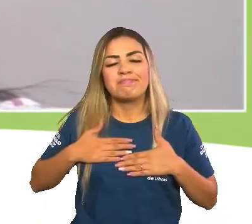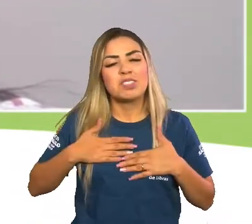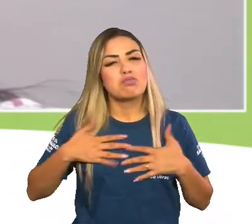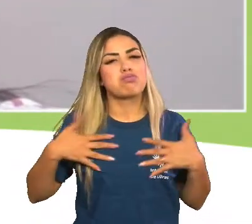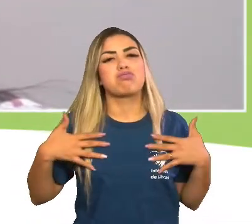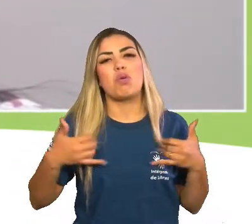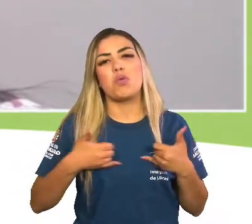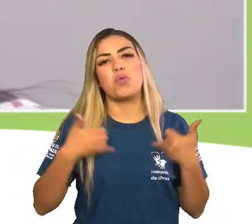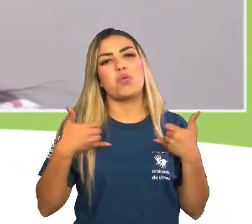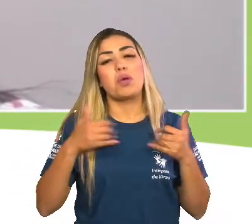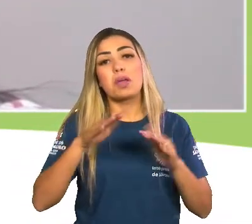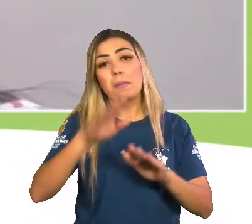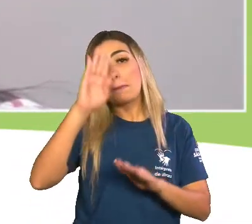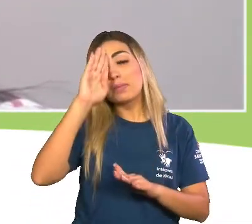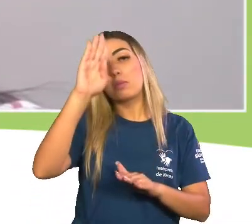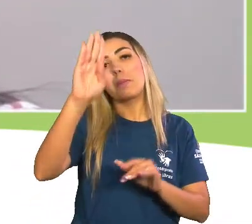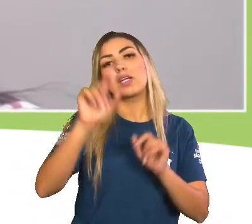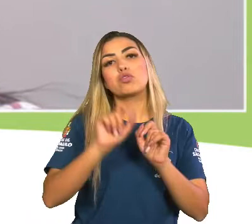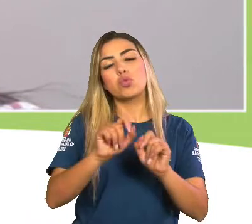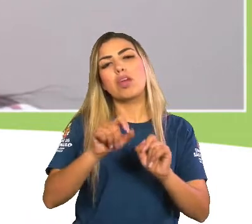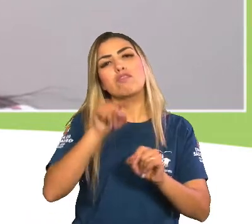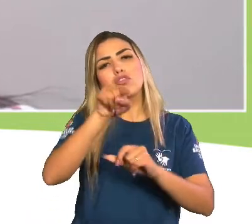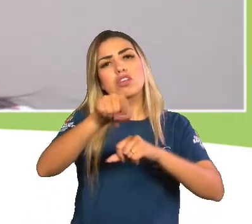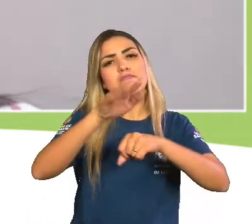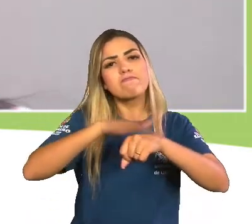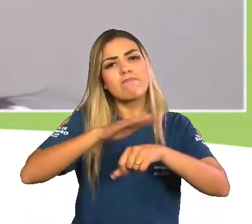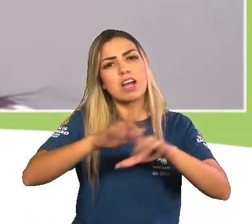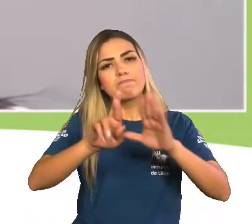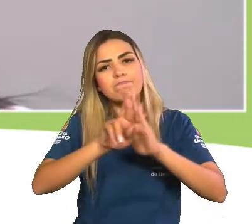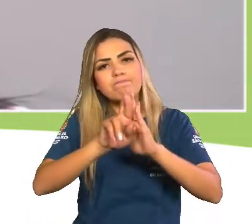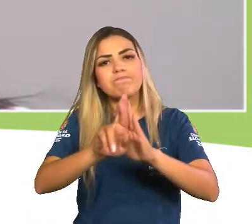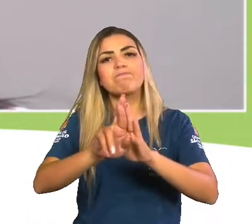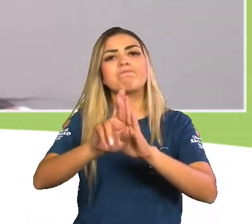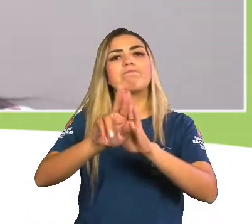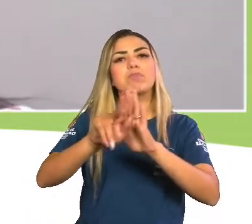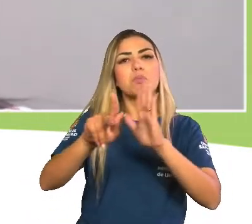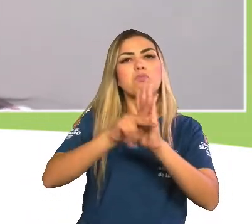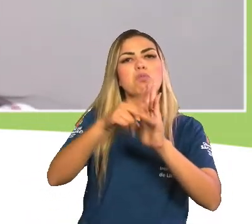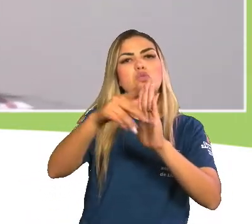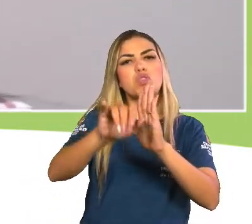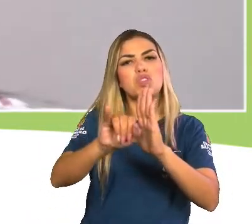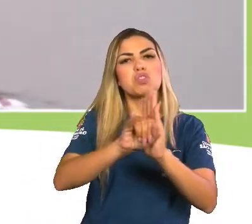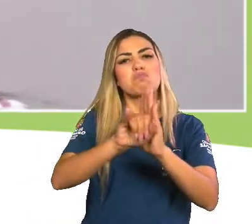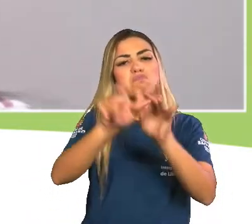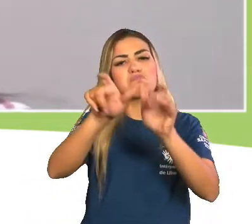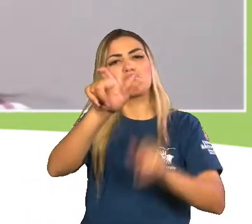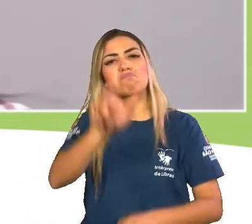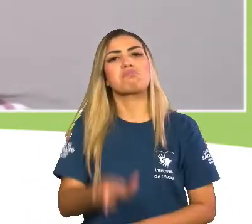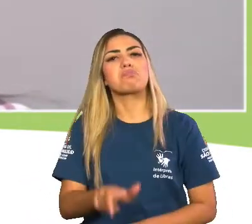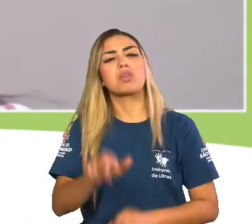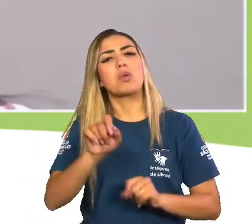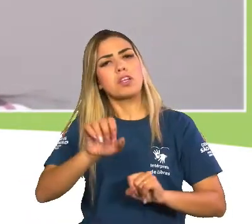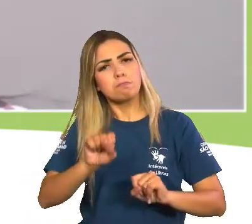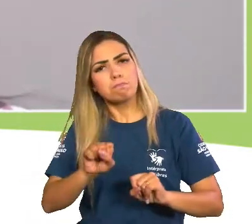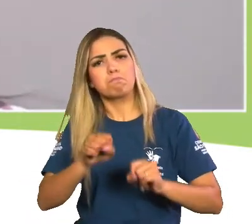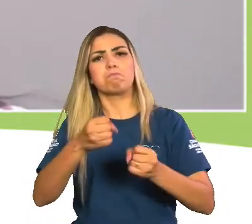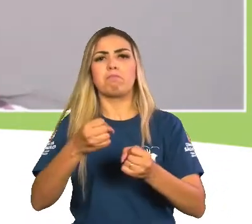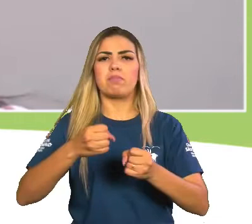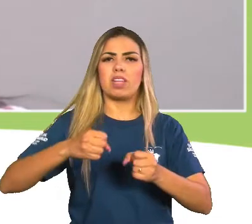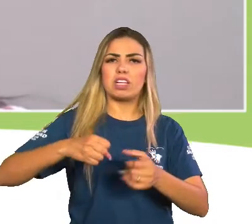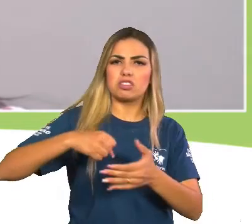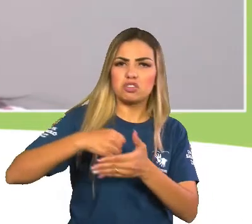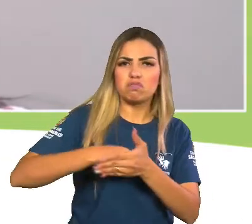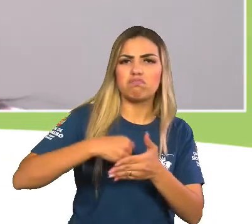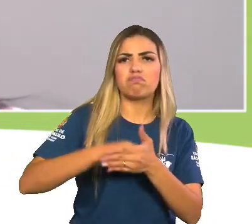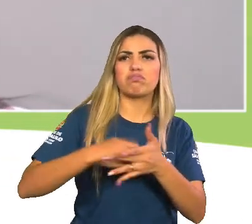principalmente daquilo que você representa e daquilo que você é. É competente, dedicado, correto e